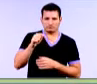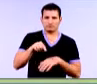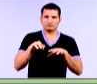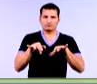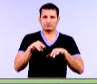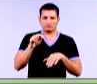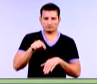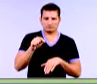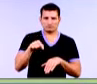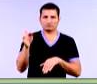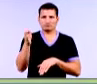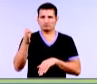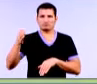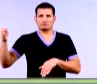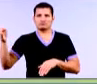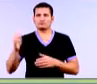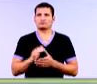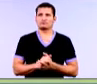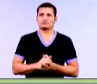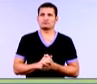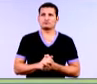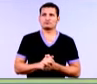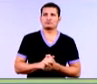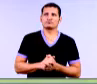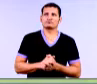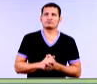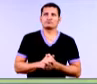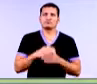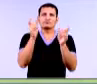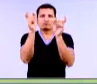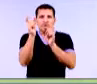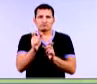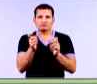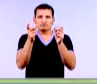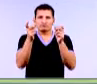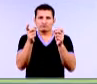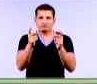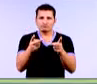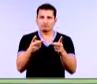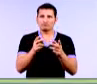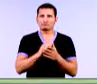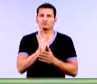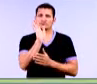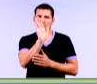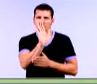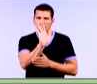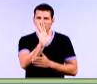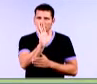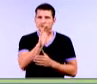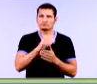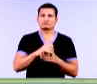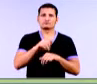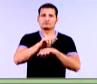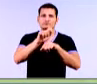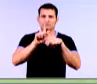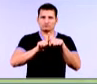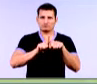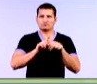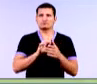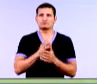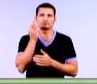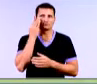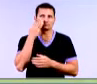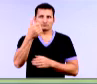Feito isso, mantenho toda a estrutura que eu já tinha. Algoritmo, meu primeiro programa, testar meu